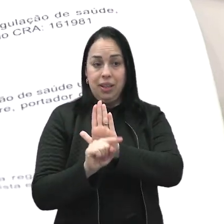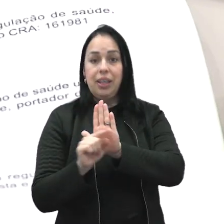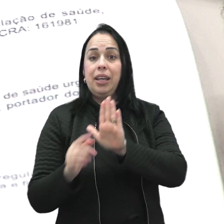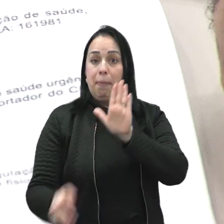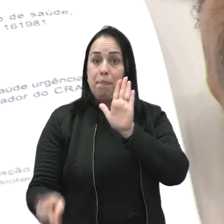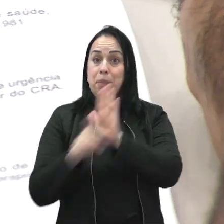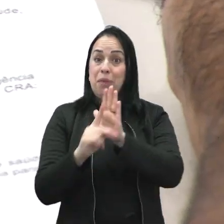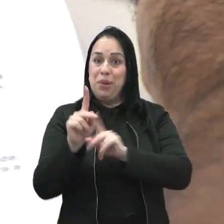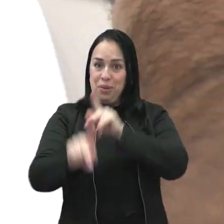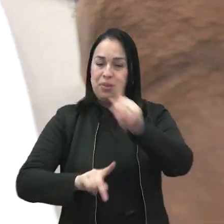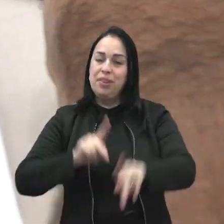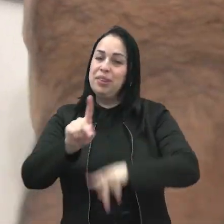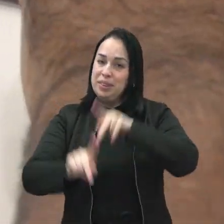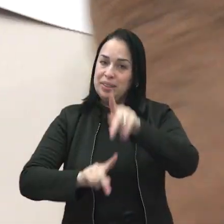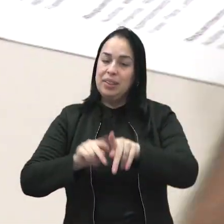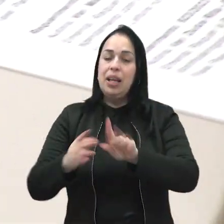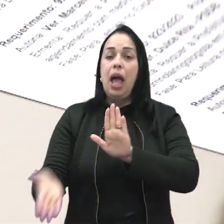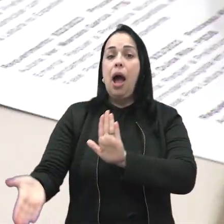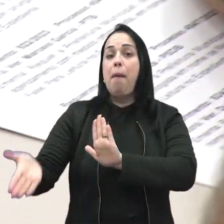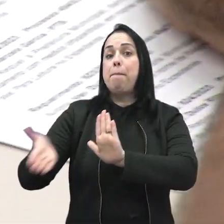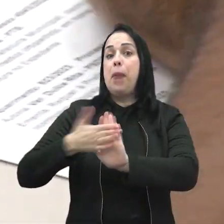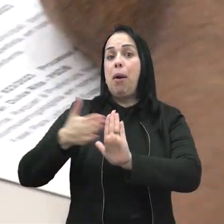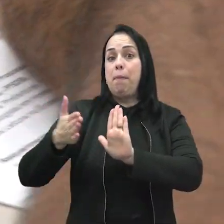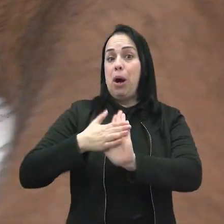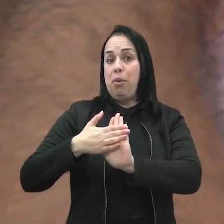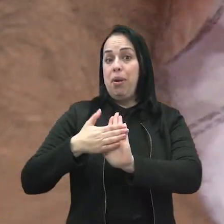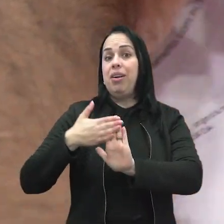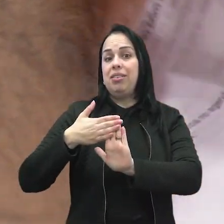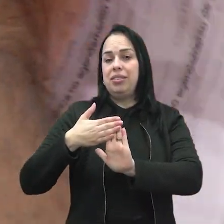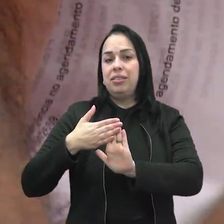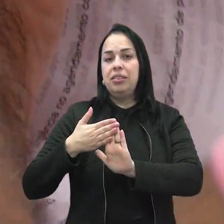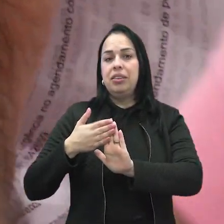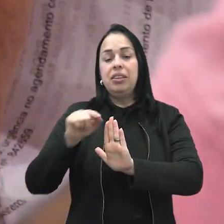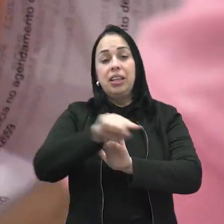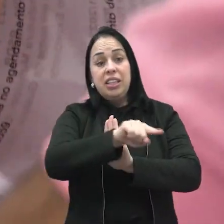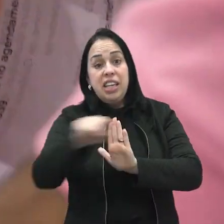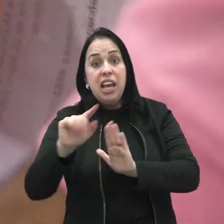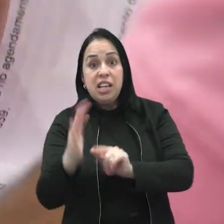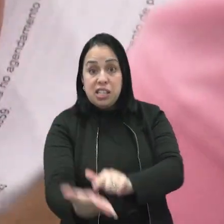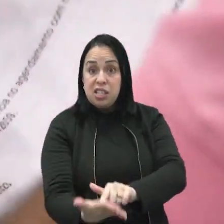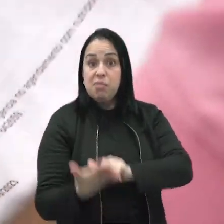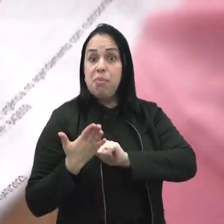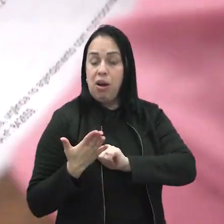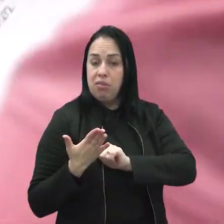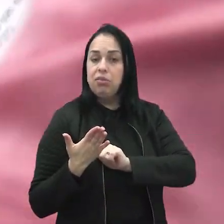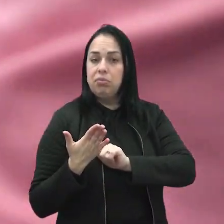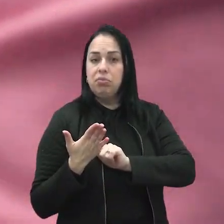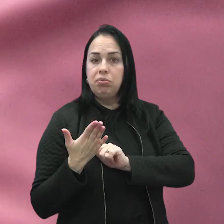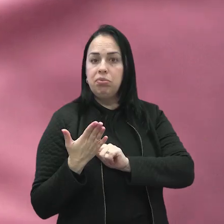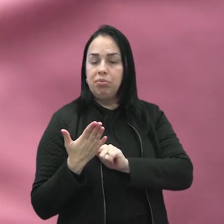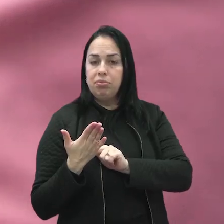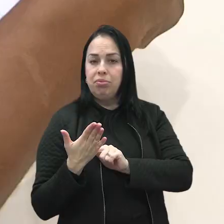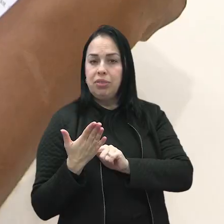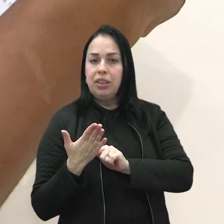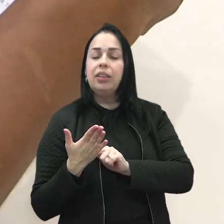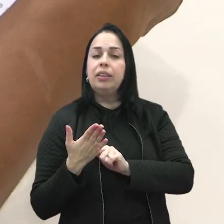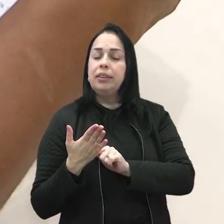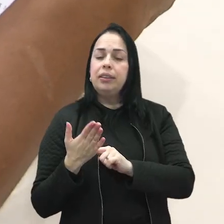lei de iniciativa popular nada mais é do que uma proposta de legislação que é apresentada diretamente